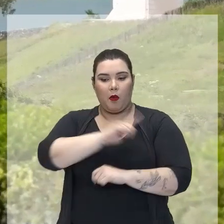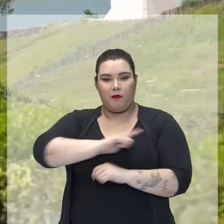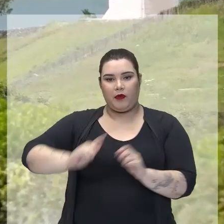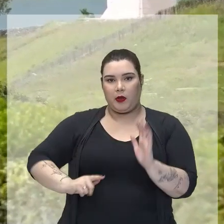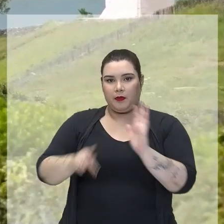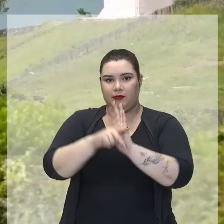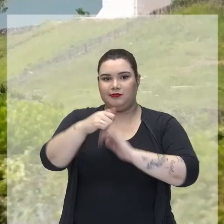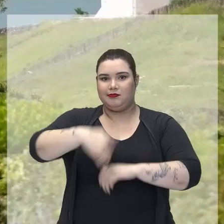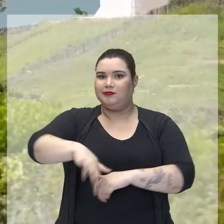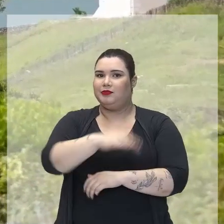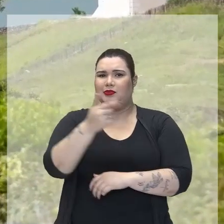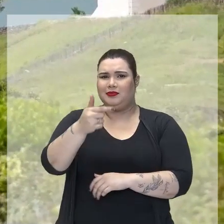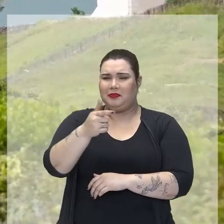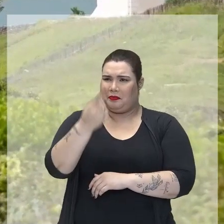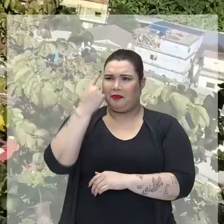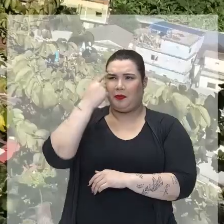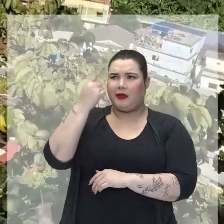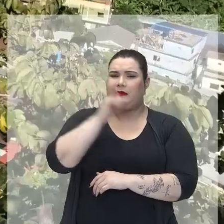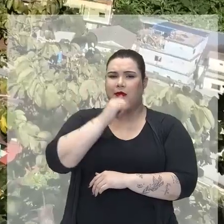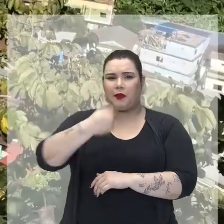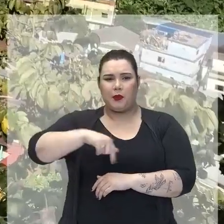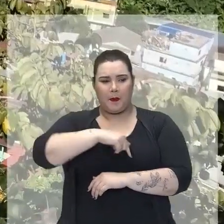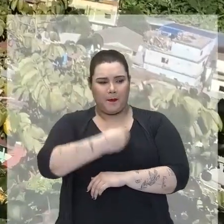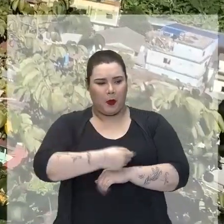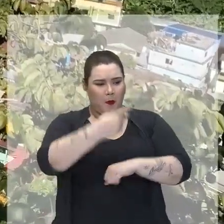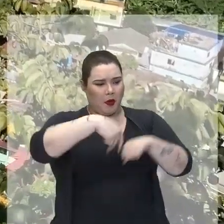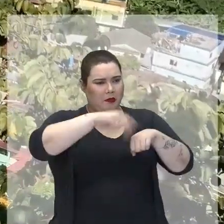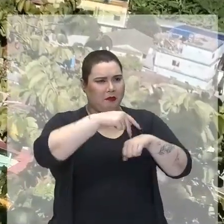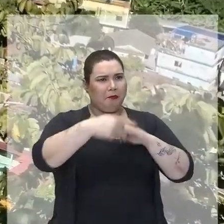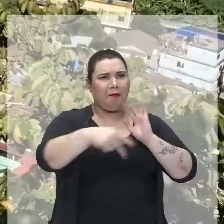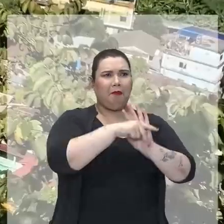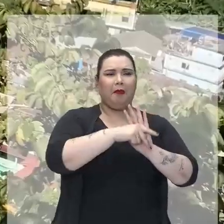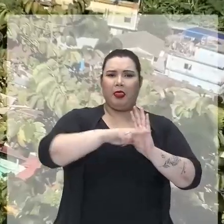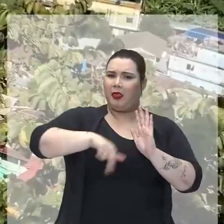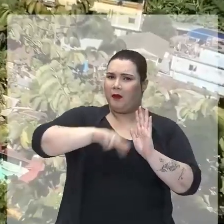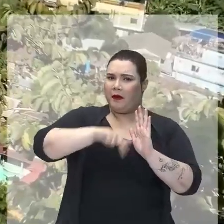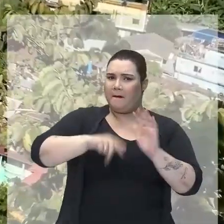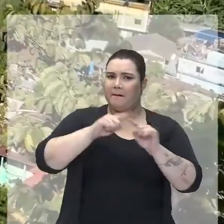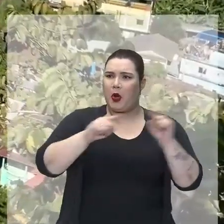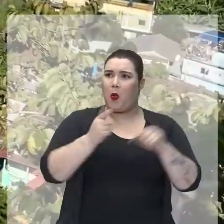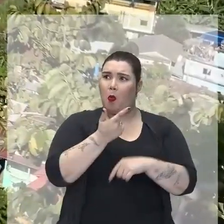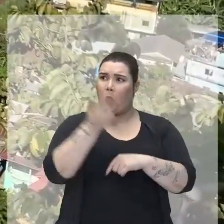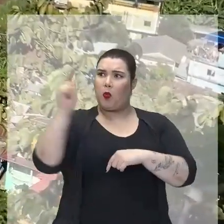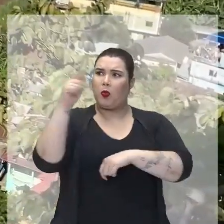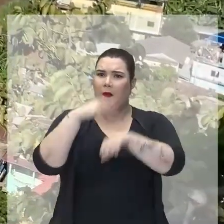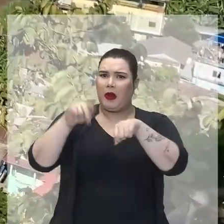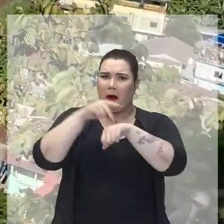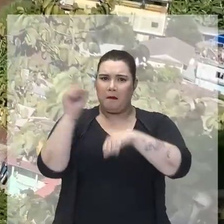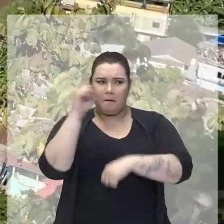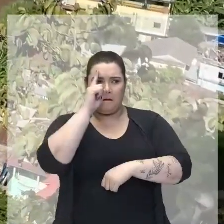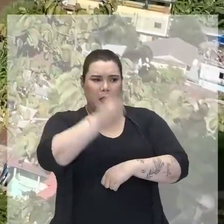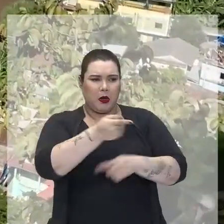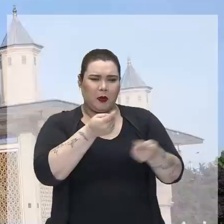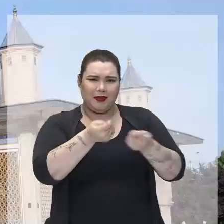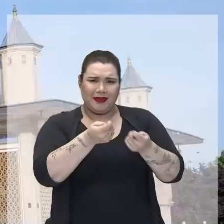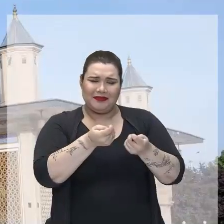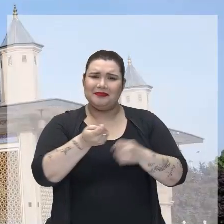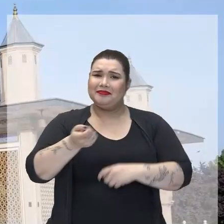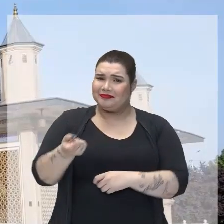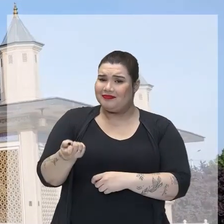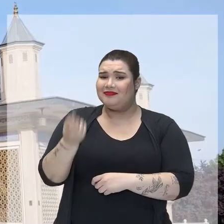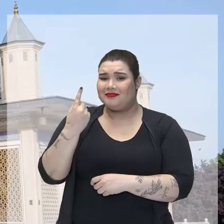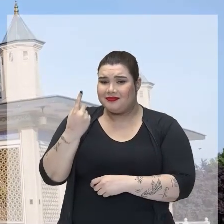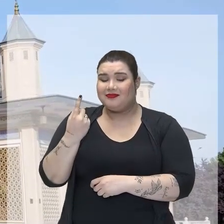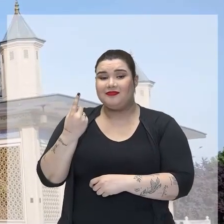Já pensou se a gente morasse num país que não fosse o nosso, e sim governado por outro país? Esquisito, né?